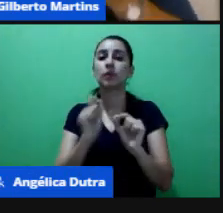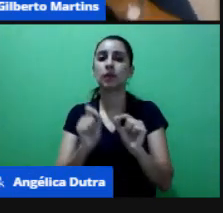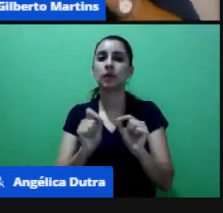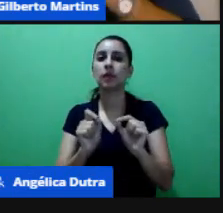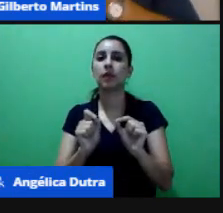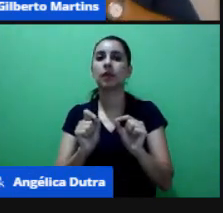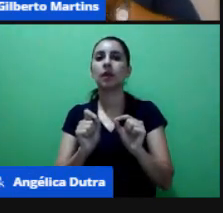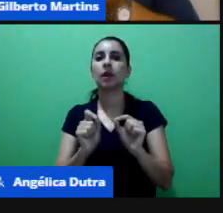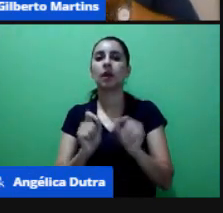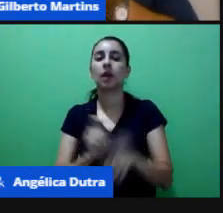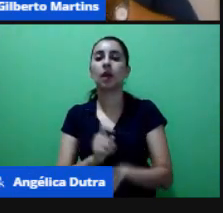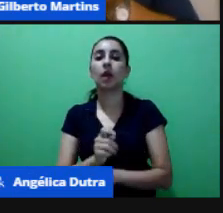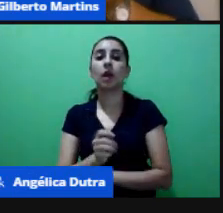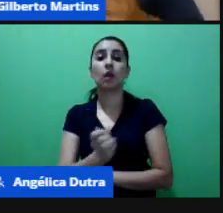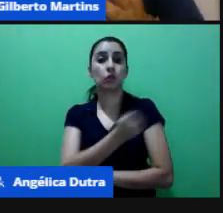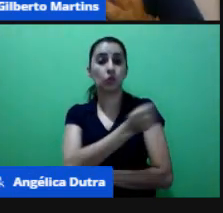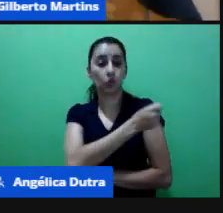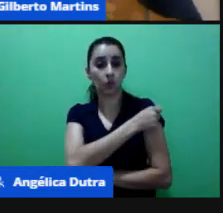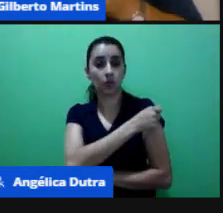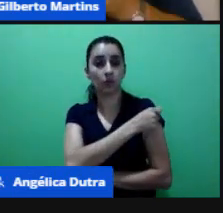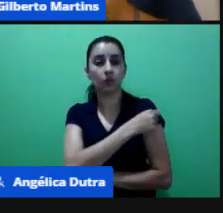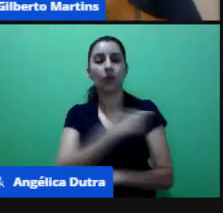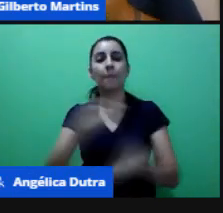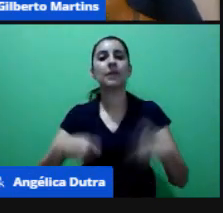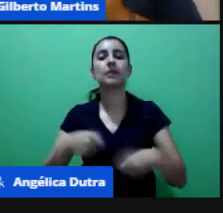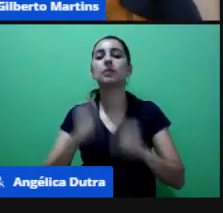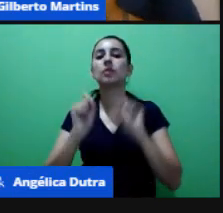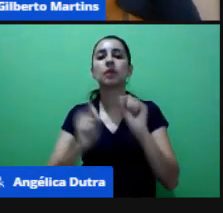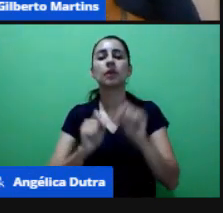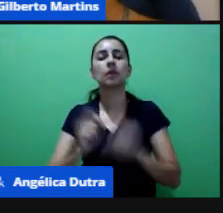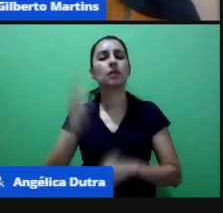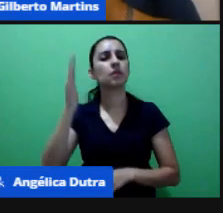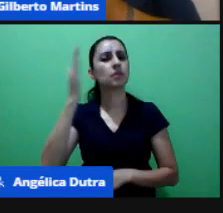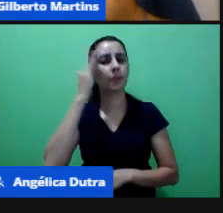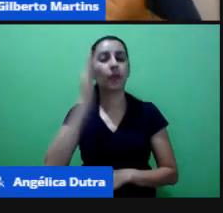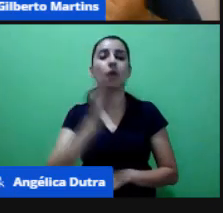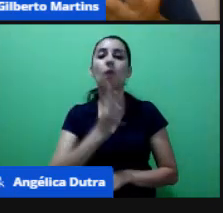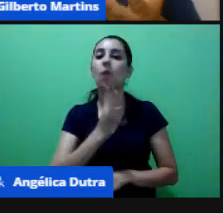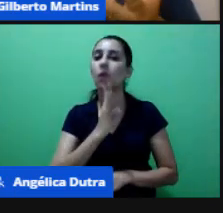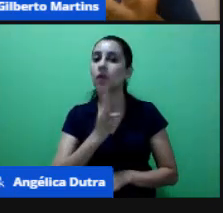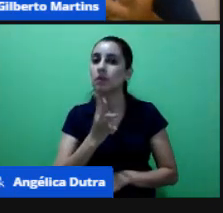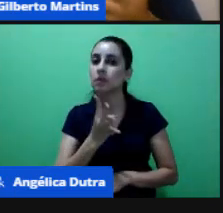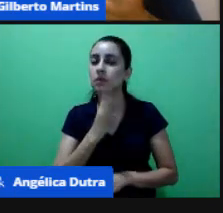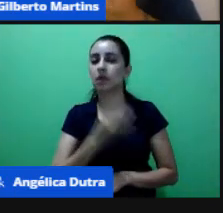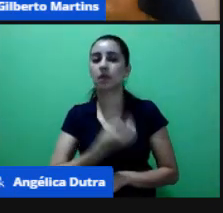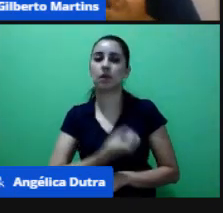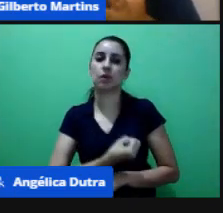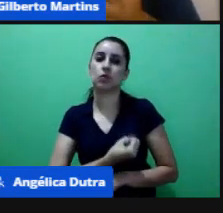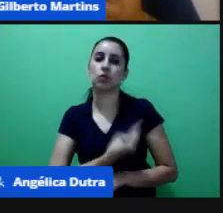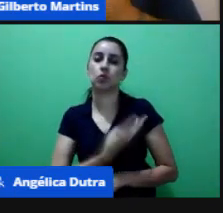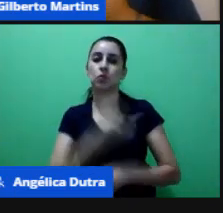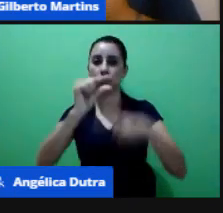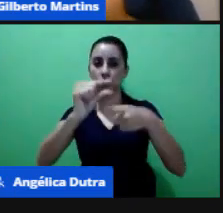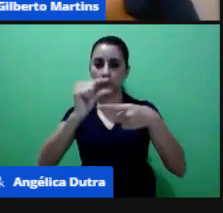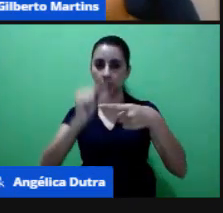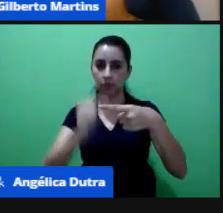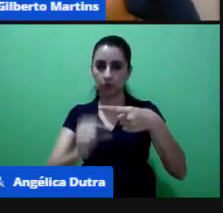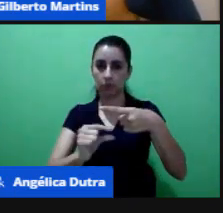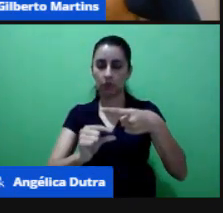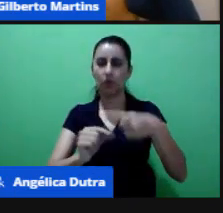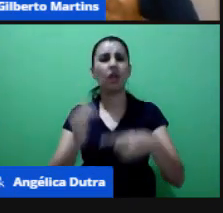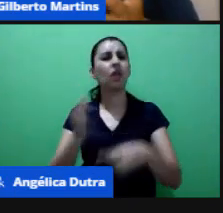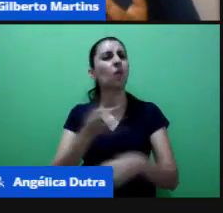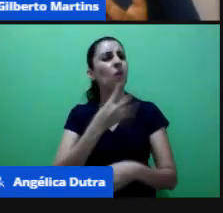final do ano, saber identificar, reconhecer as frações unitárias, sabendo o que é numerador,